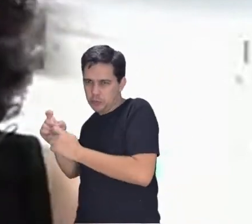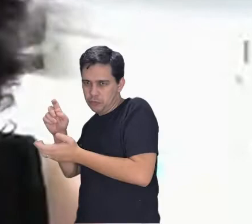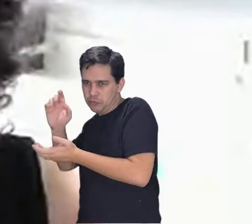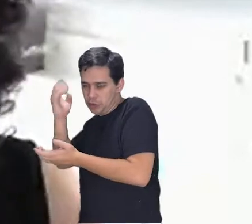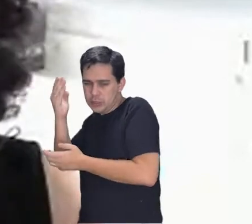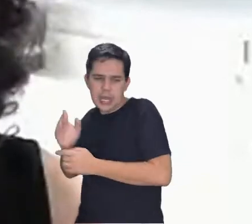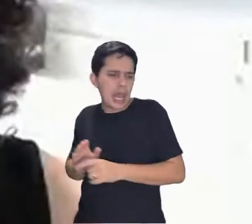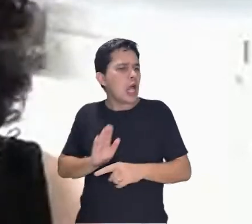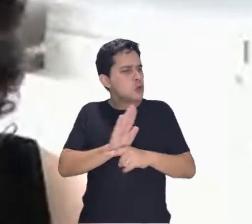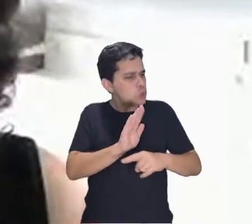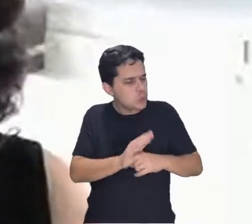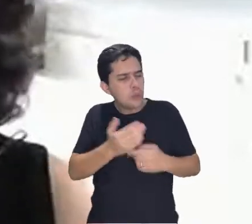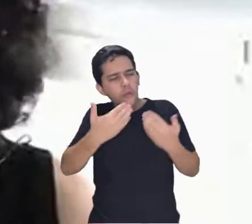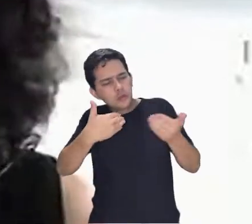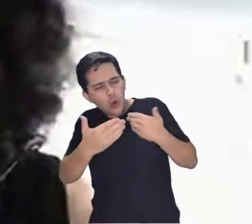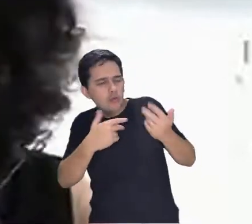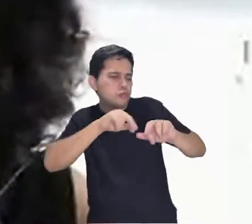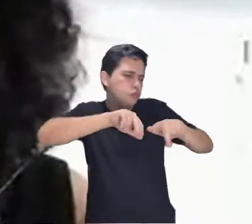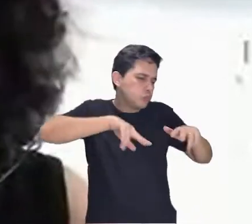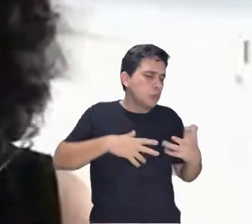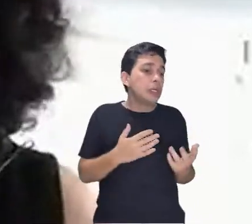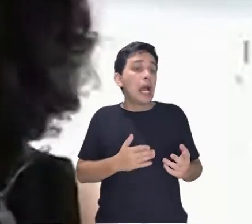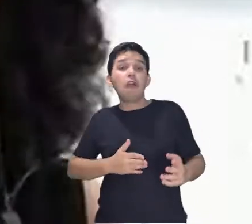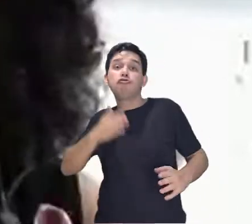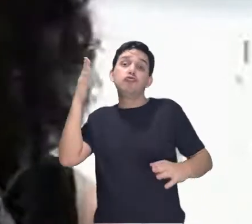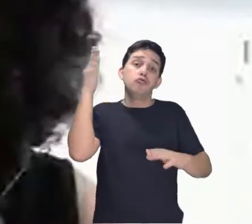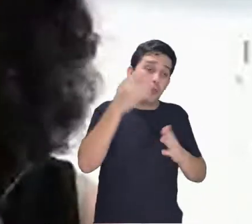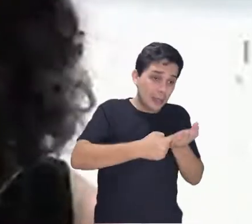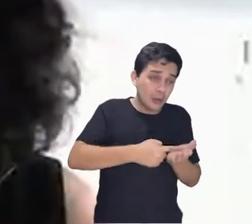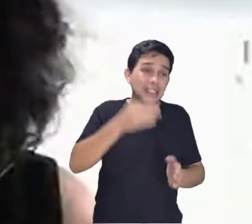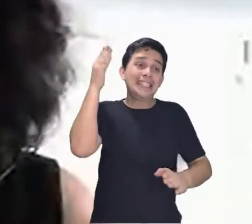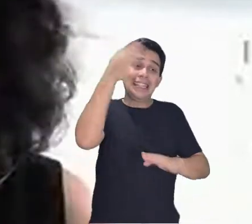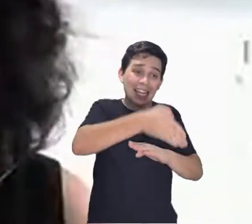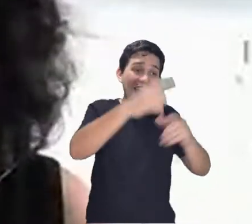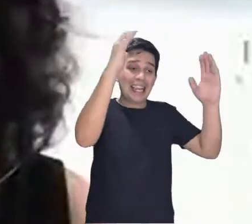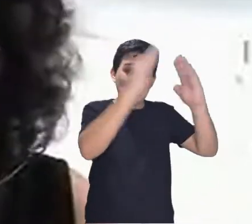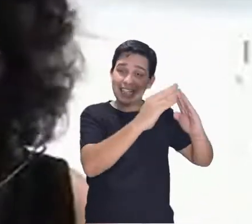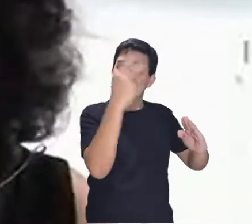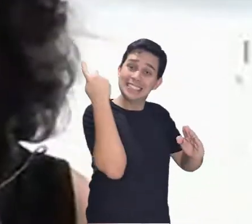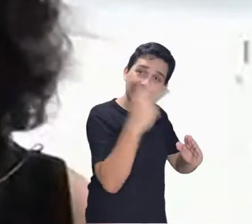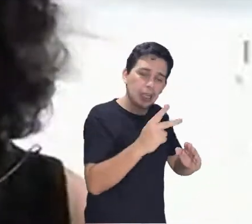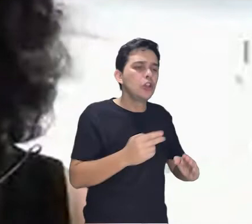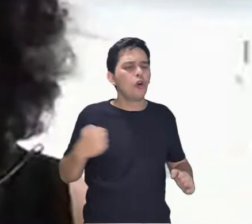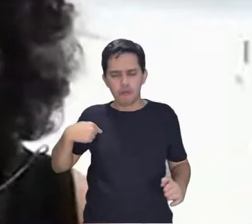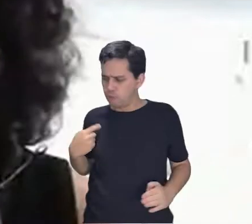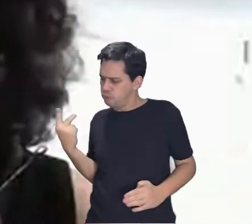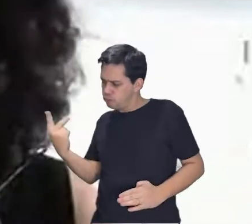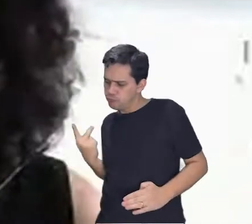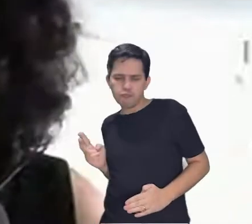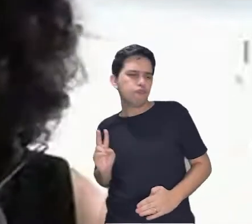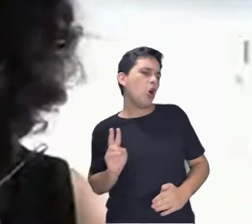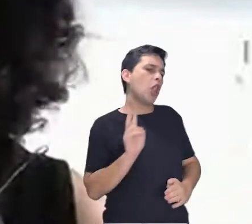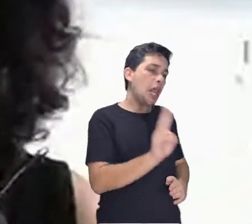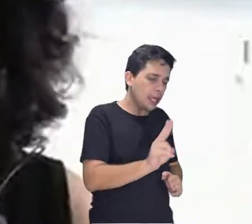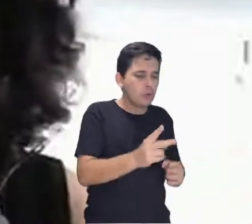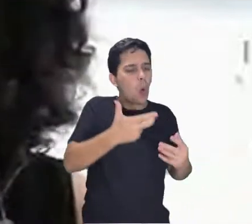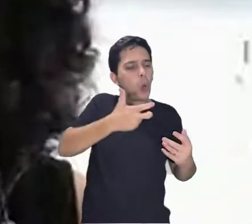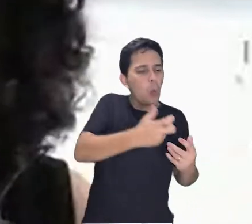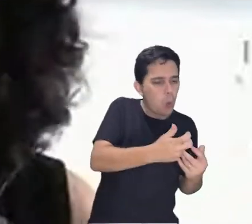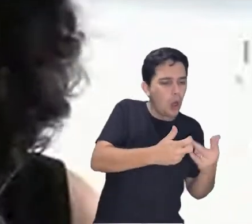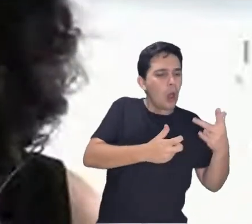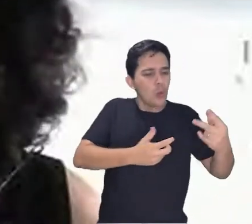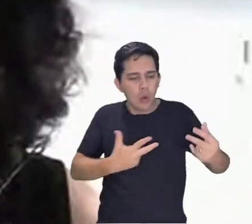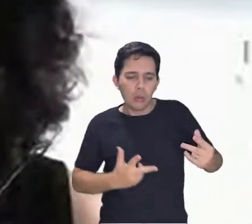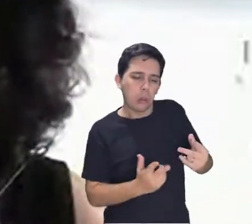ela teria no final ali algo auxiliado para aprender e depois fazer novas vítimas. E, além disso, também ela,